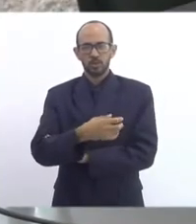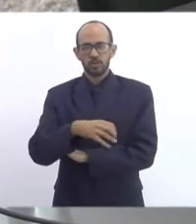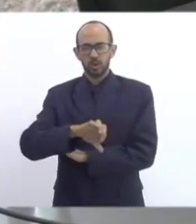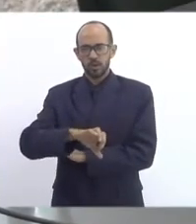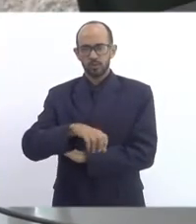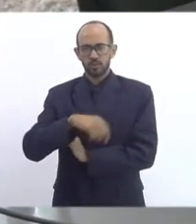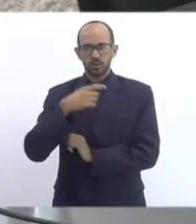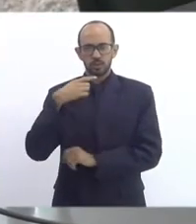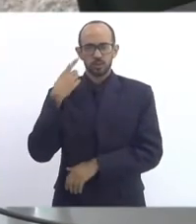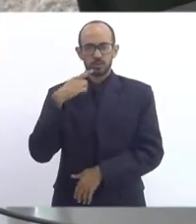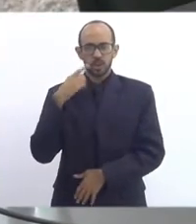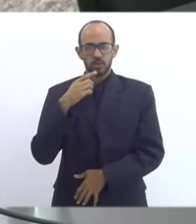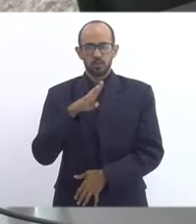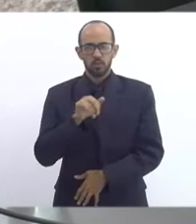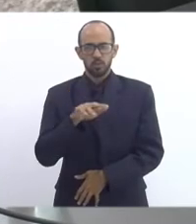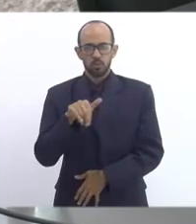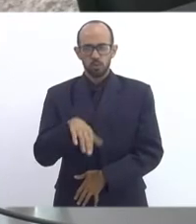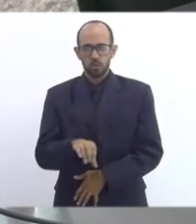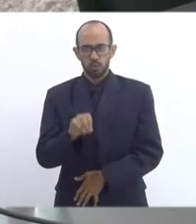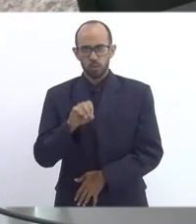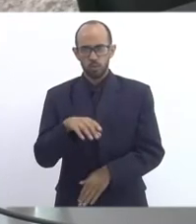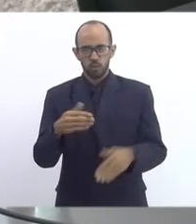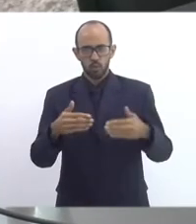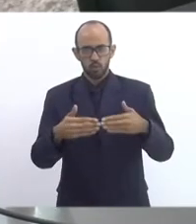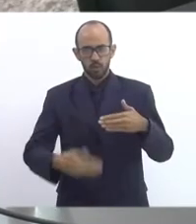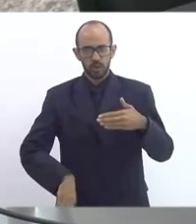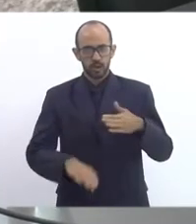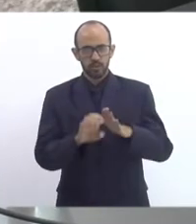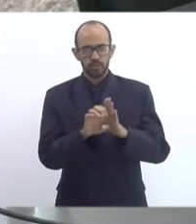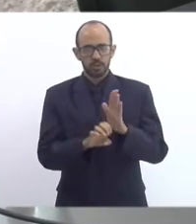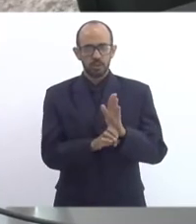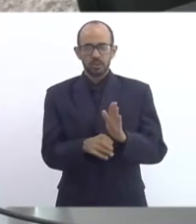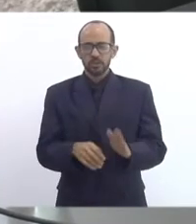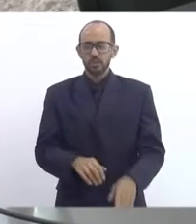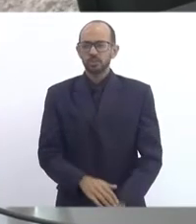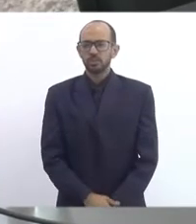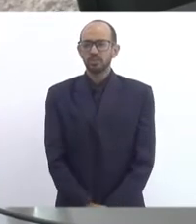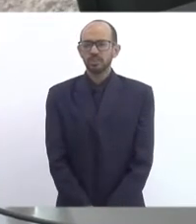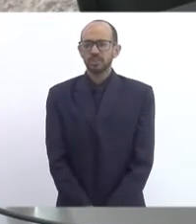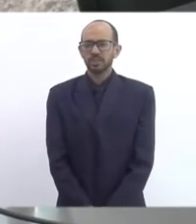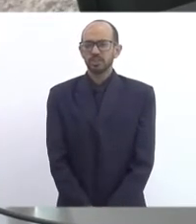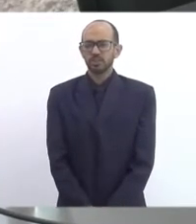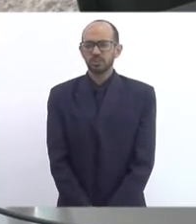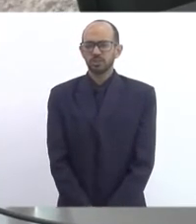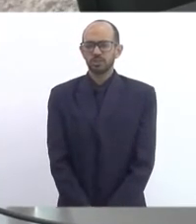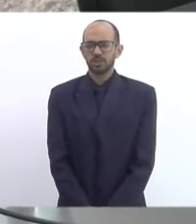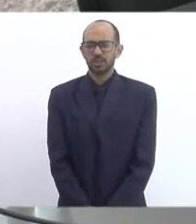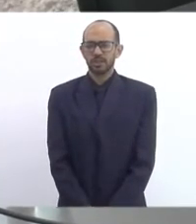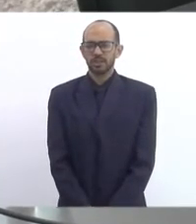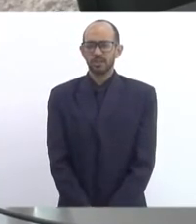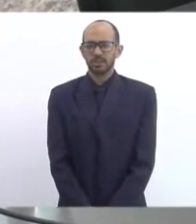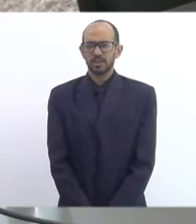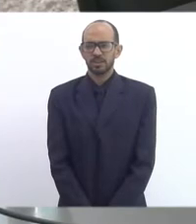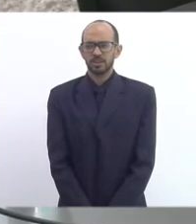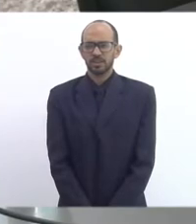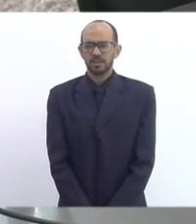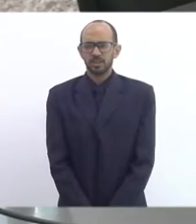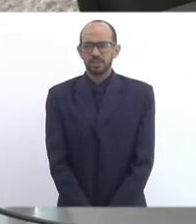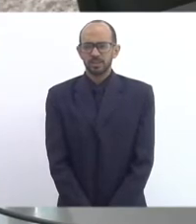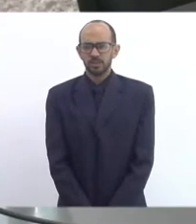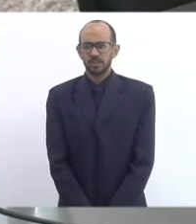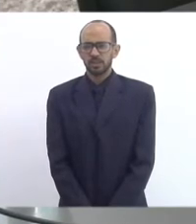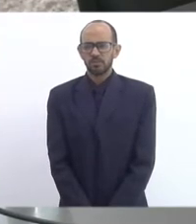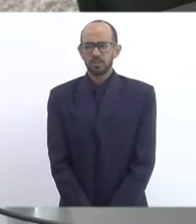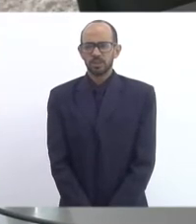Bruno Dauaire. Parecer é contrário à emenda. Ué, eu vou ter o maior sucesso no plenário. Se eu contrário à emenda do PSOL, vai ser o